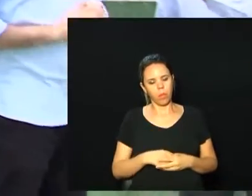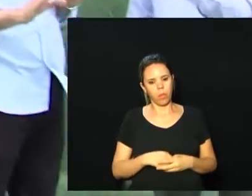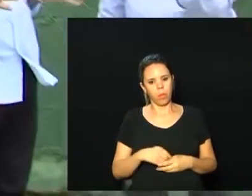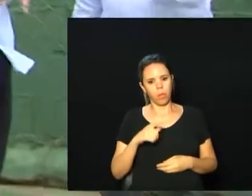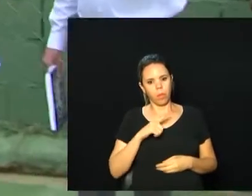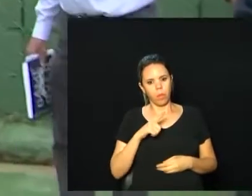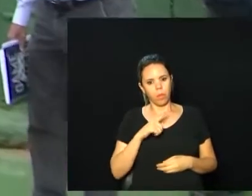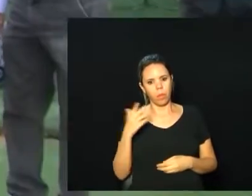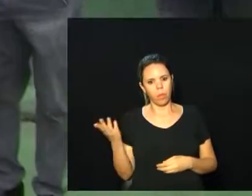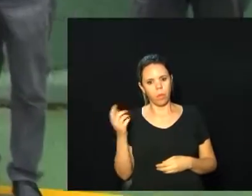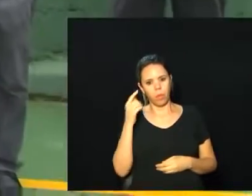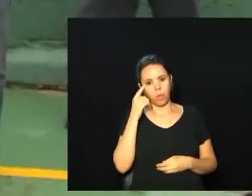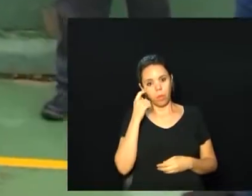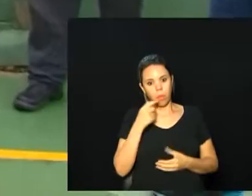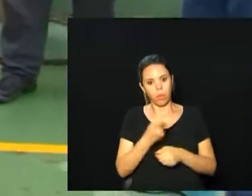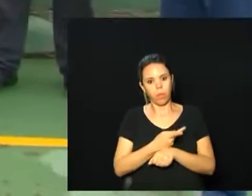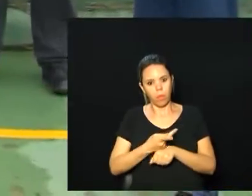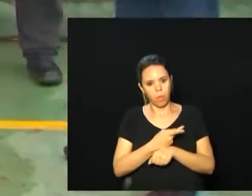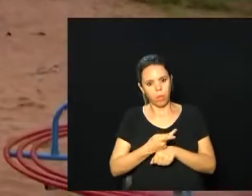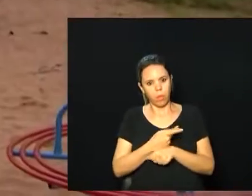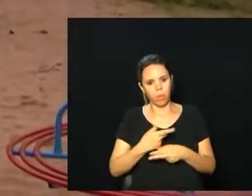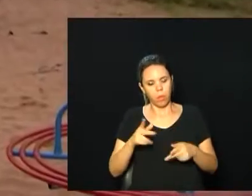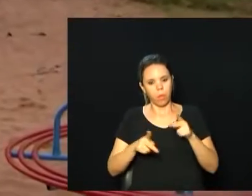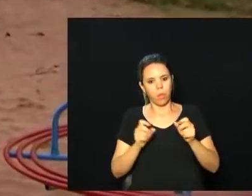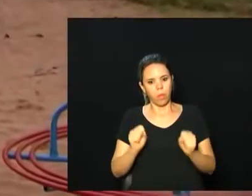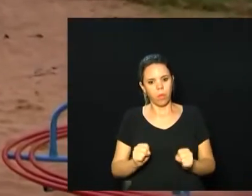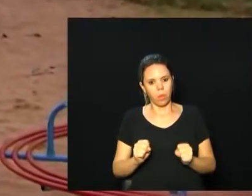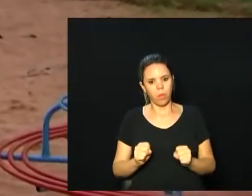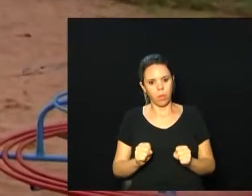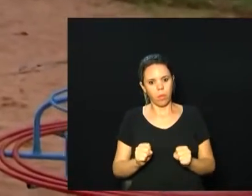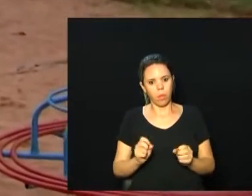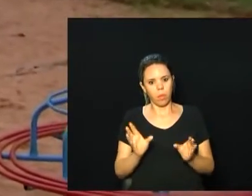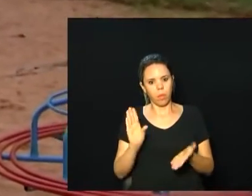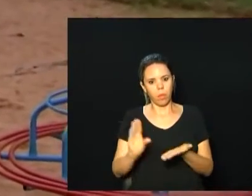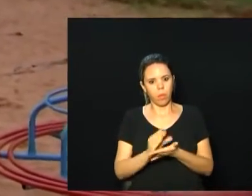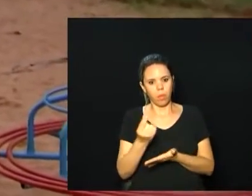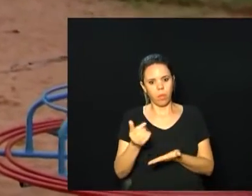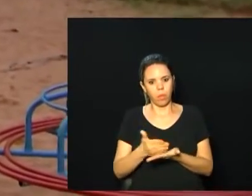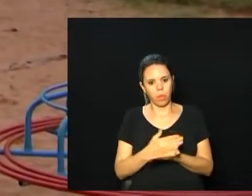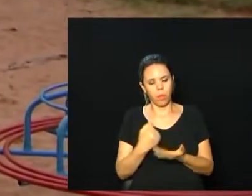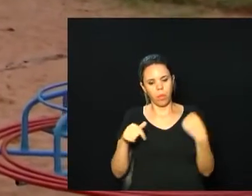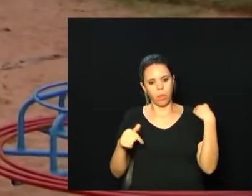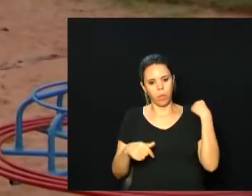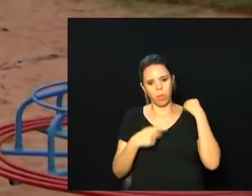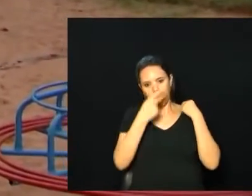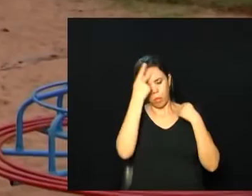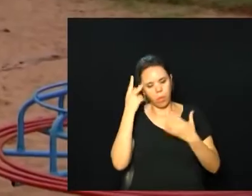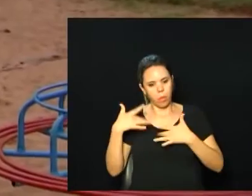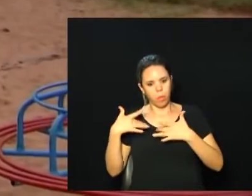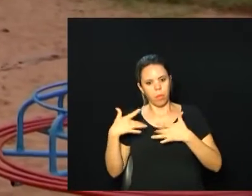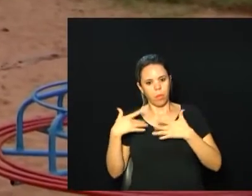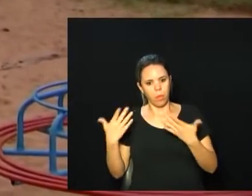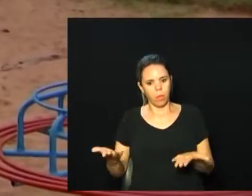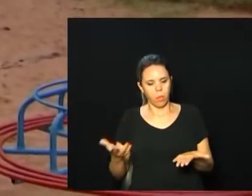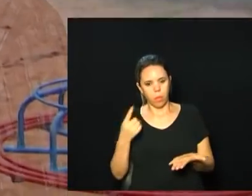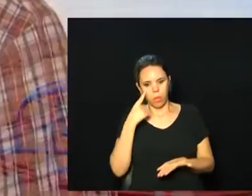que ir atrás de alguém que pudesse financiar isso para a gente, né? Algum doador que